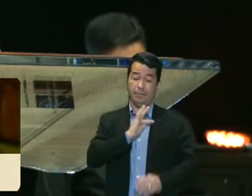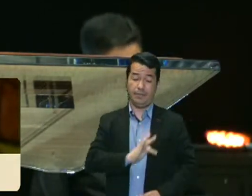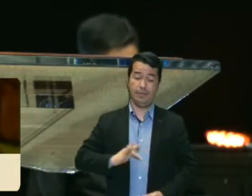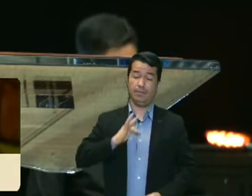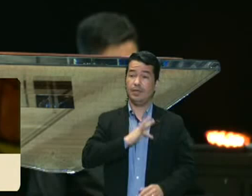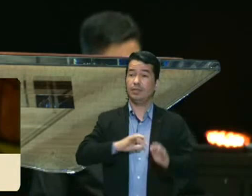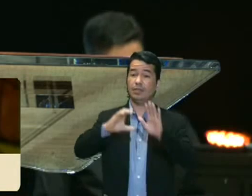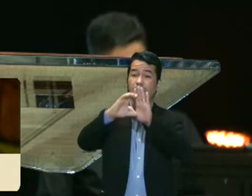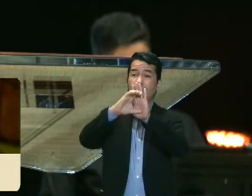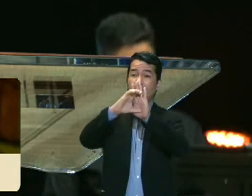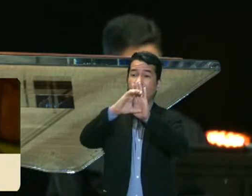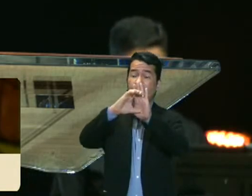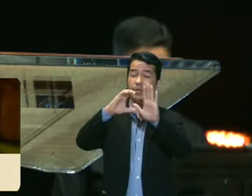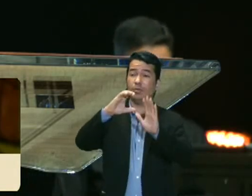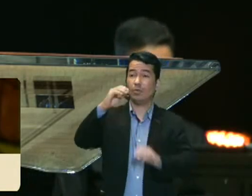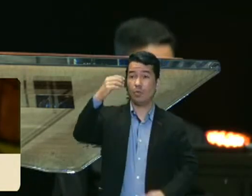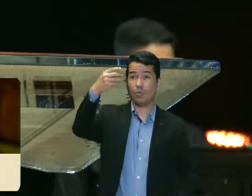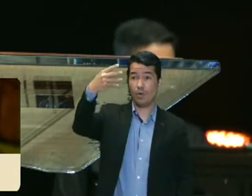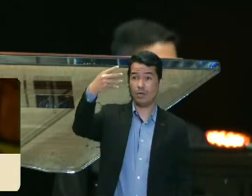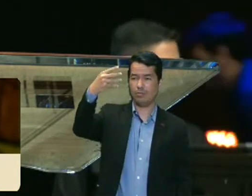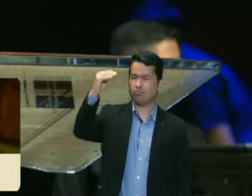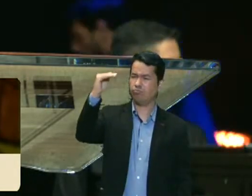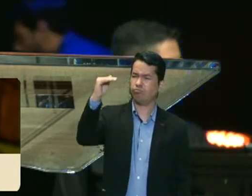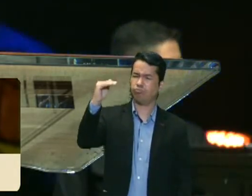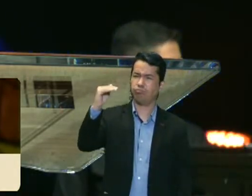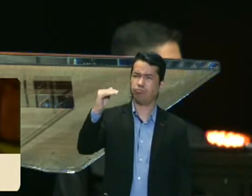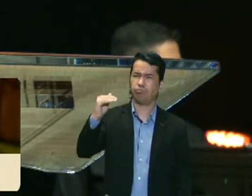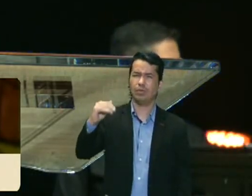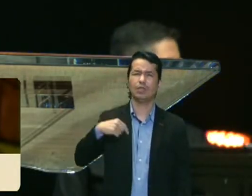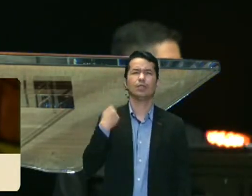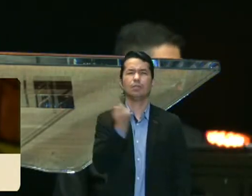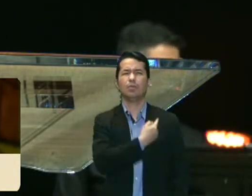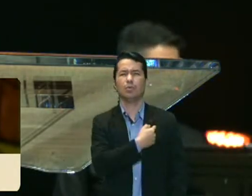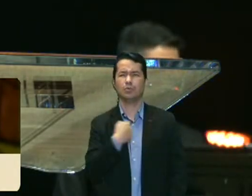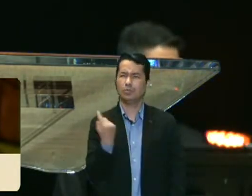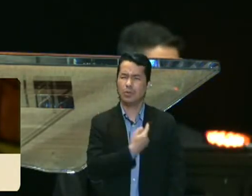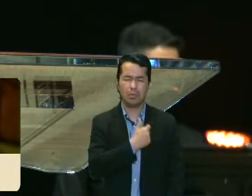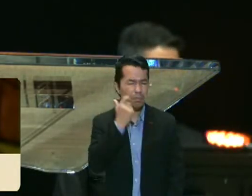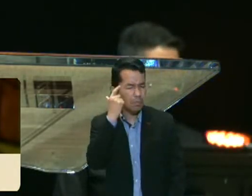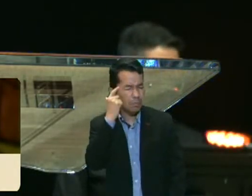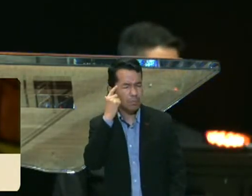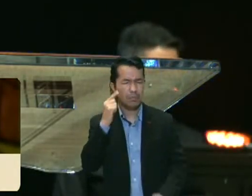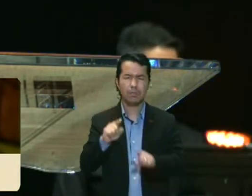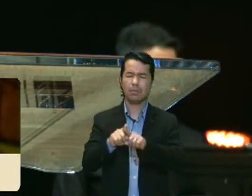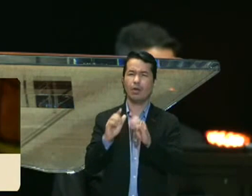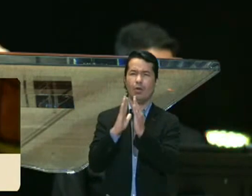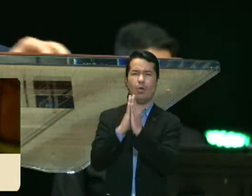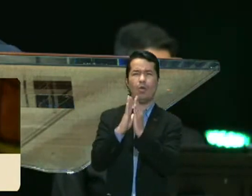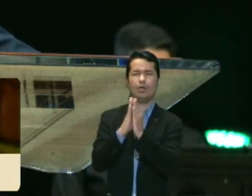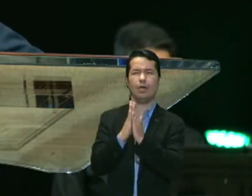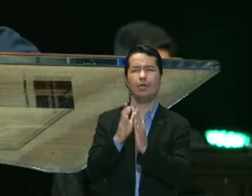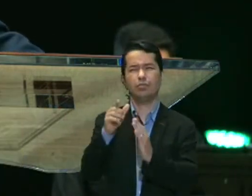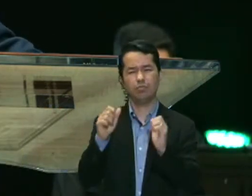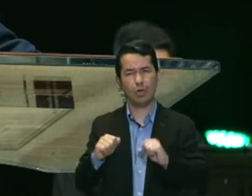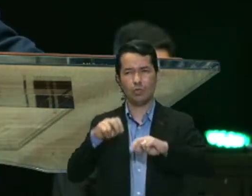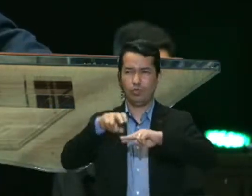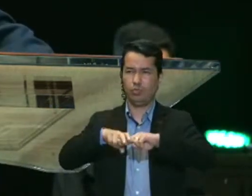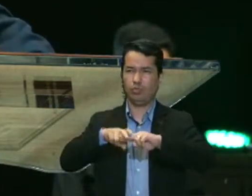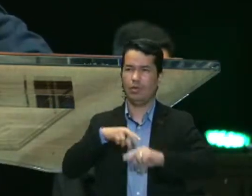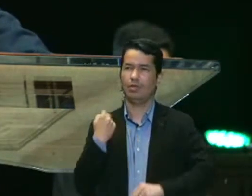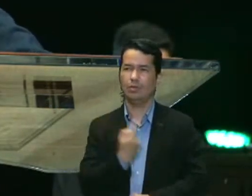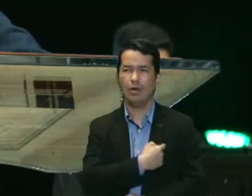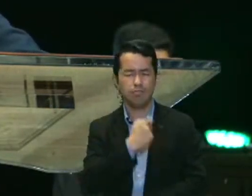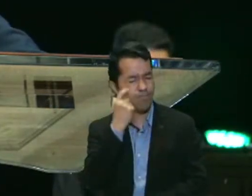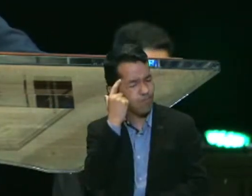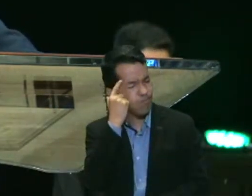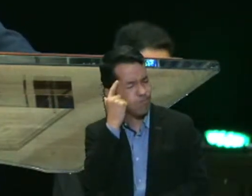desse capítulo e logo em seguida nós vamos orar e você pode assentar-se e vamos meditar